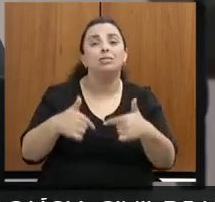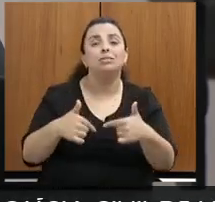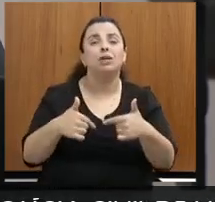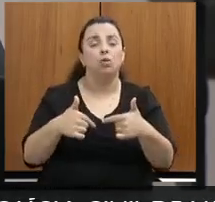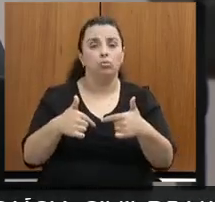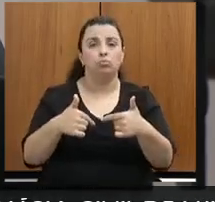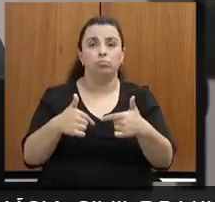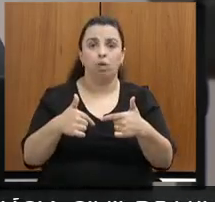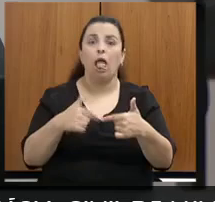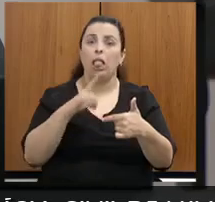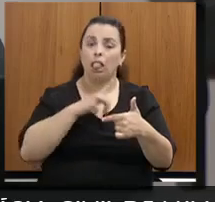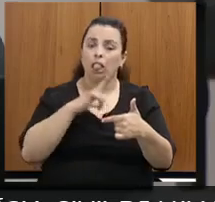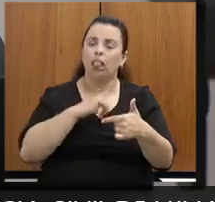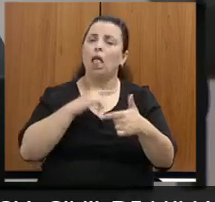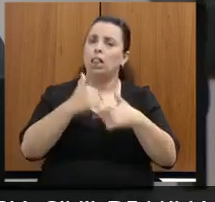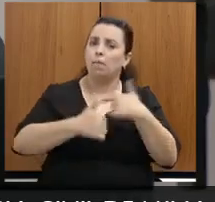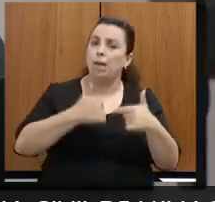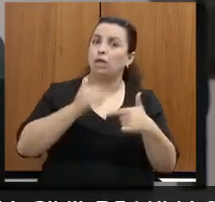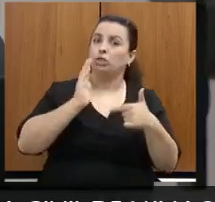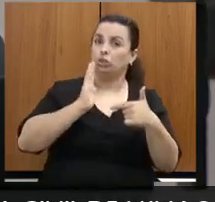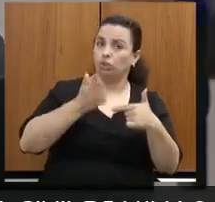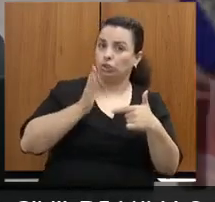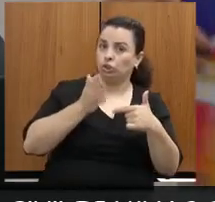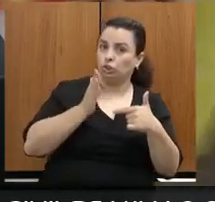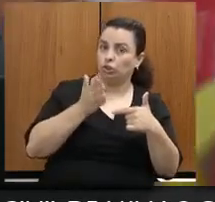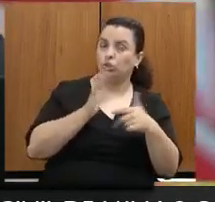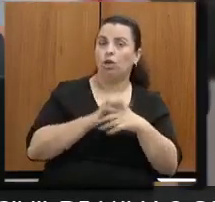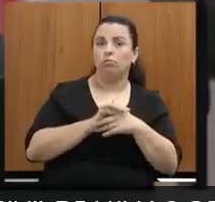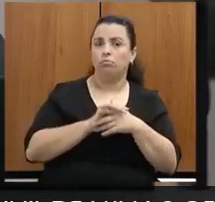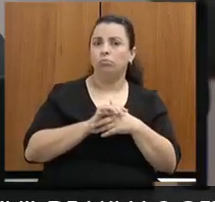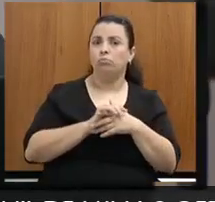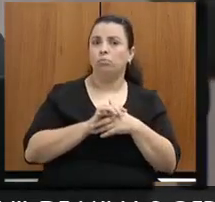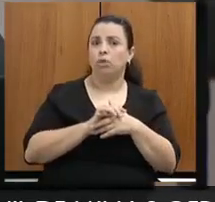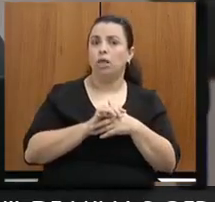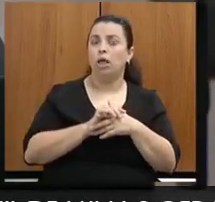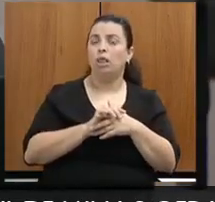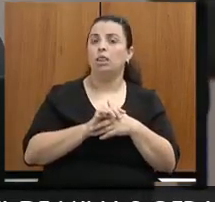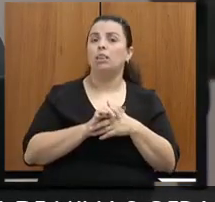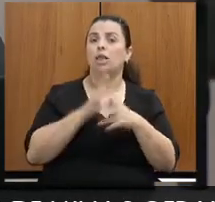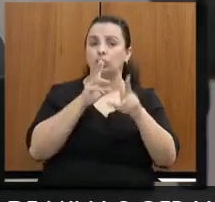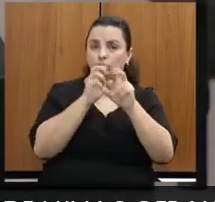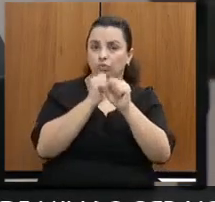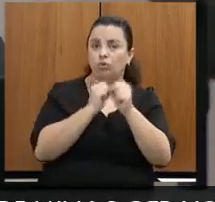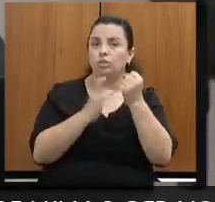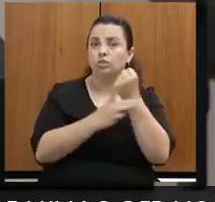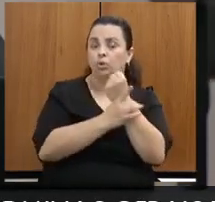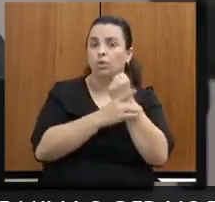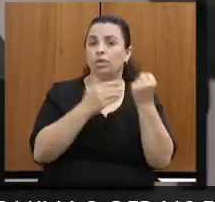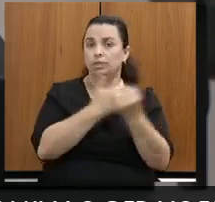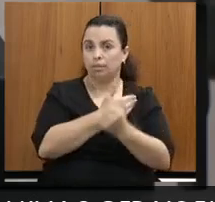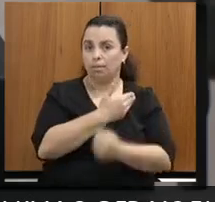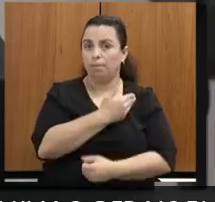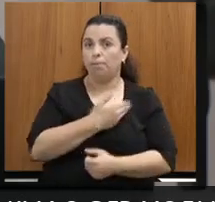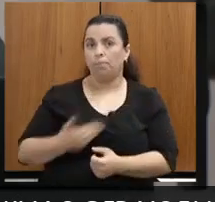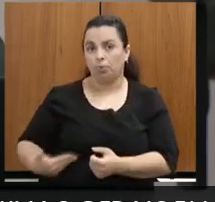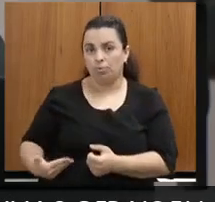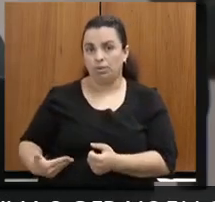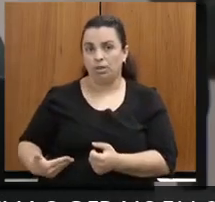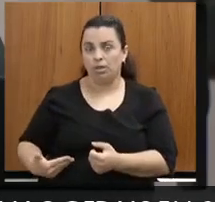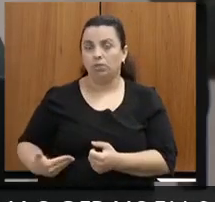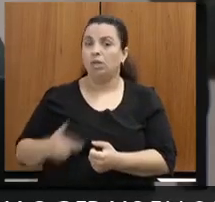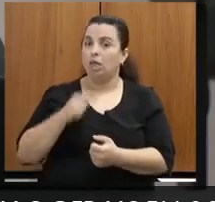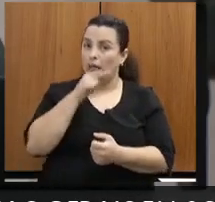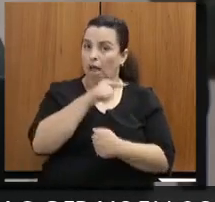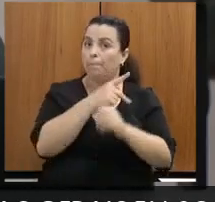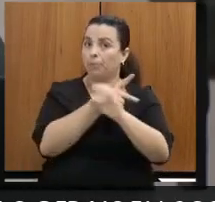integração das forças de Segurança Pública por parte da polícia civil no sentido de planejamento